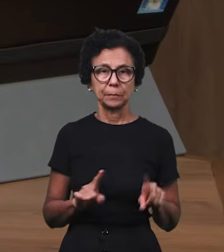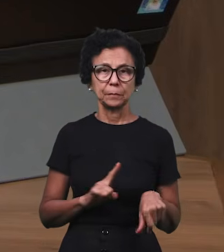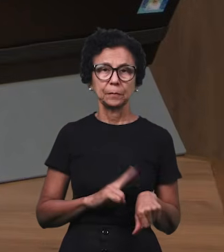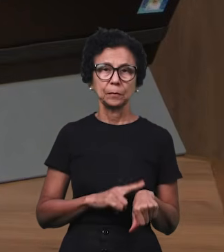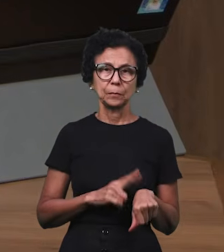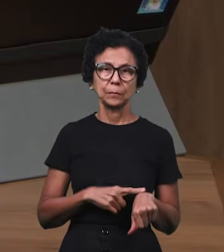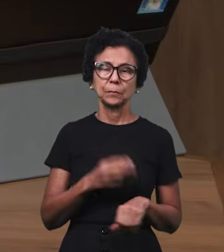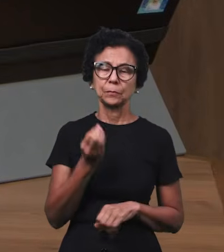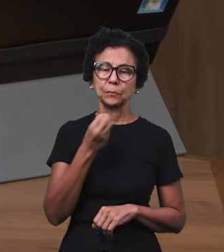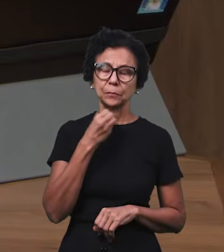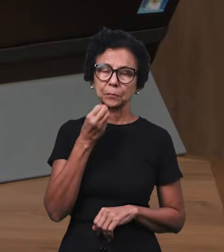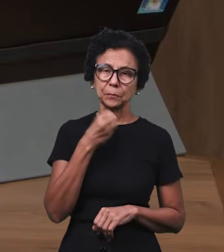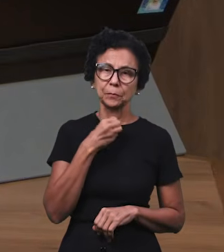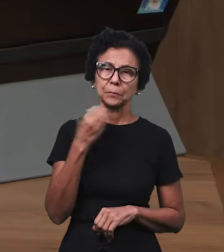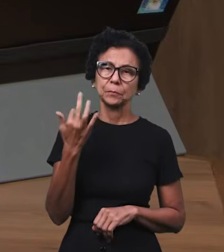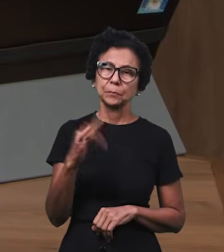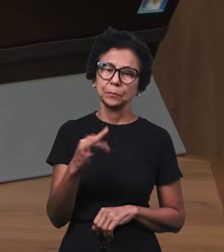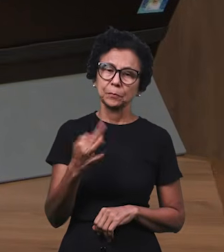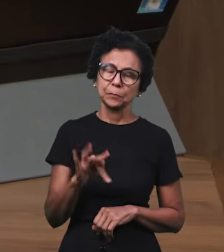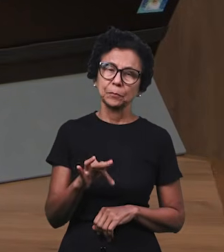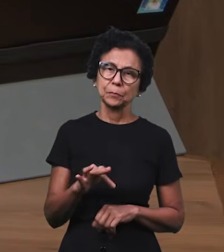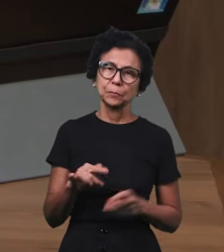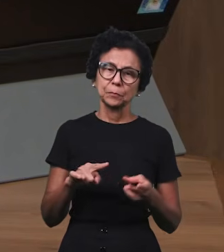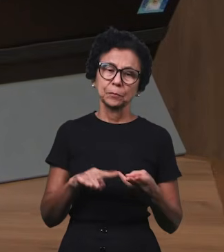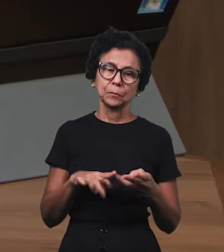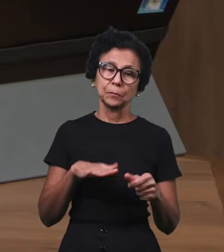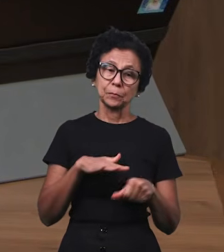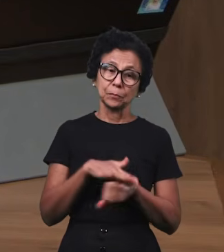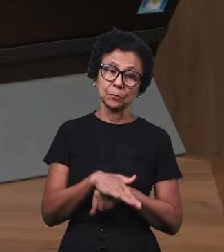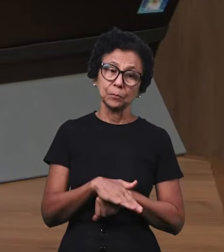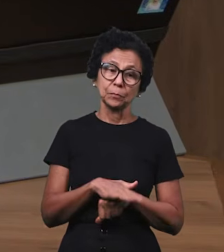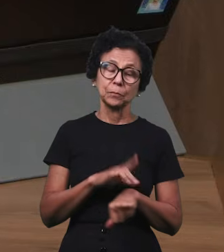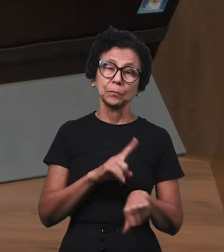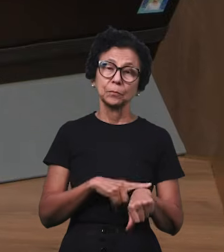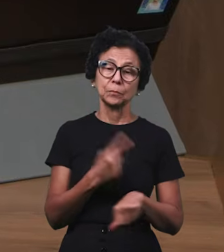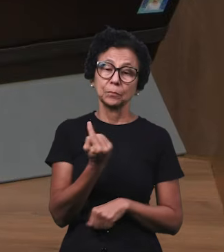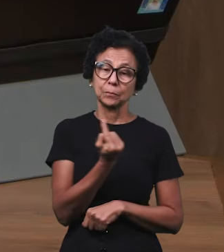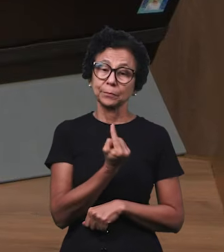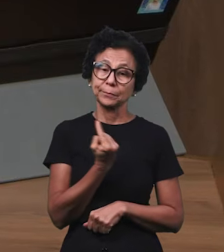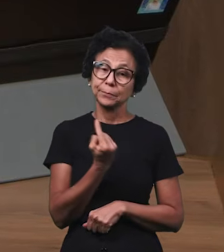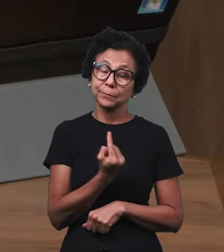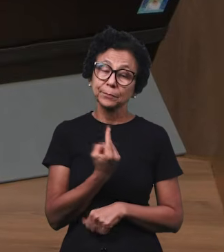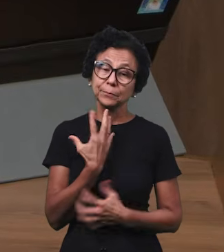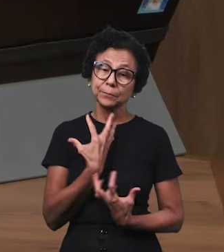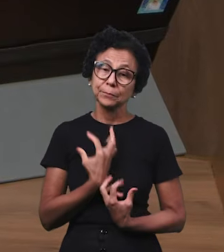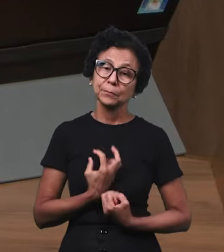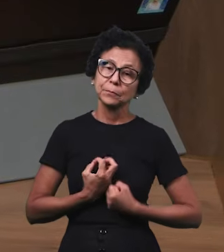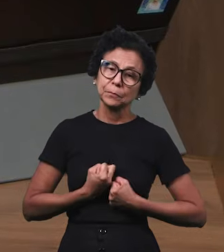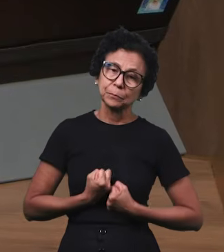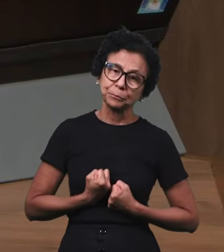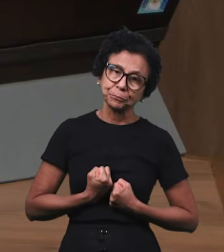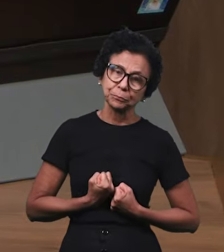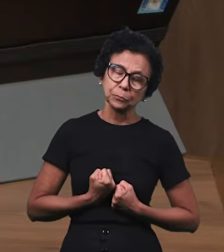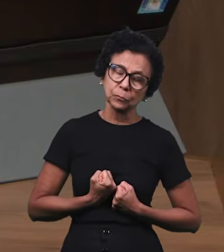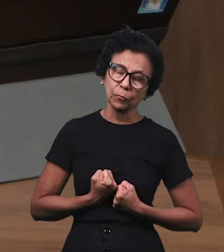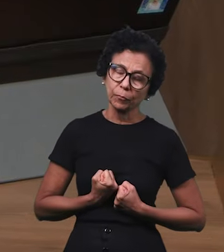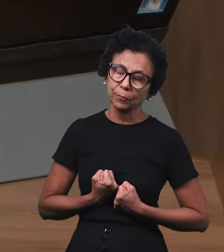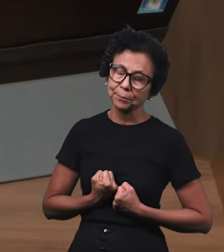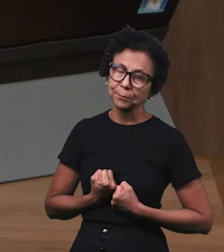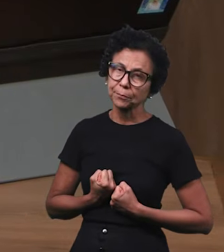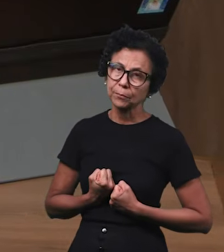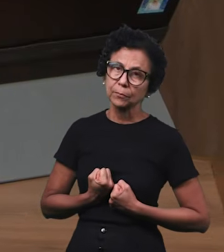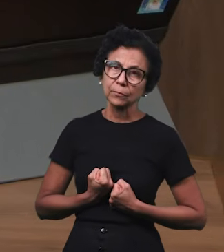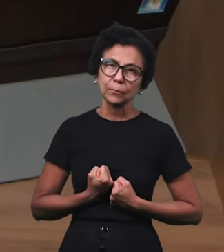momento de fragilidade, de dor e de noite, momento de solidão, um momento de angústia, em